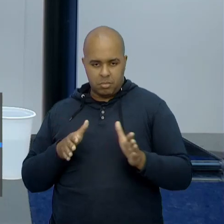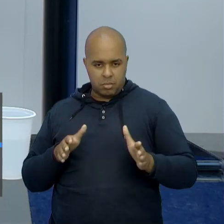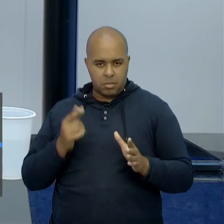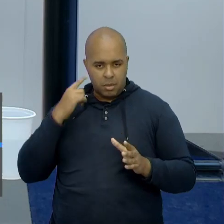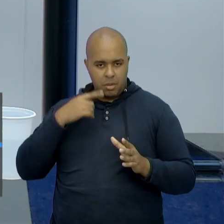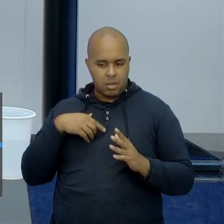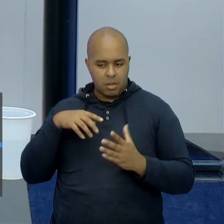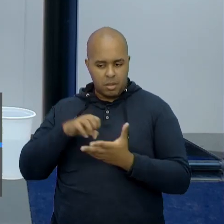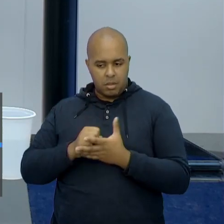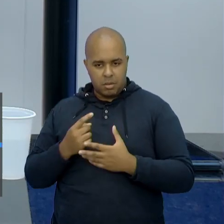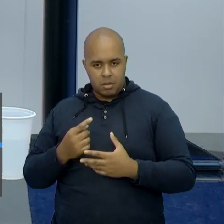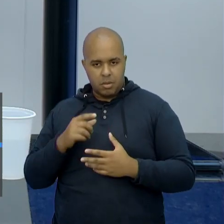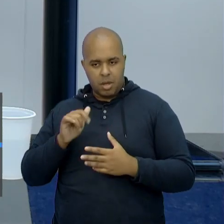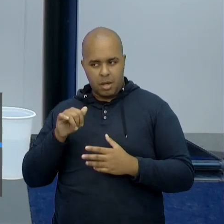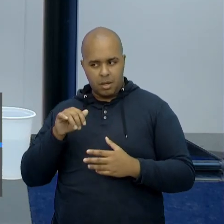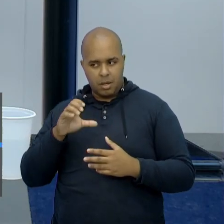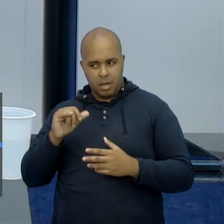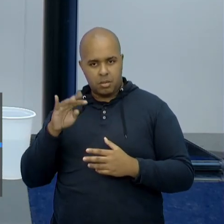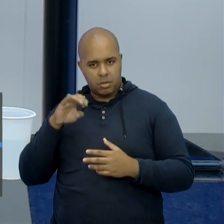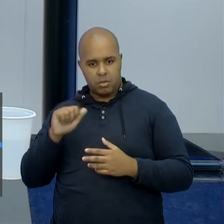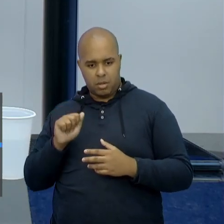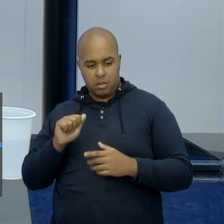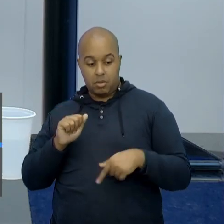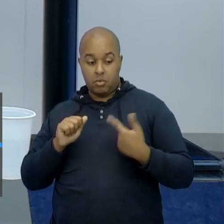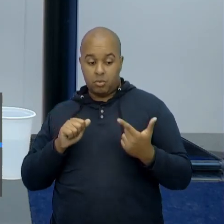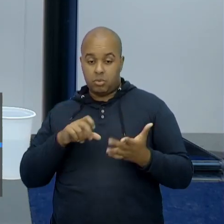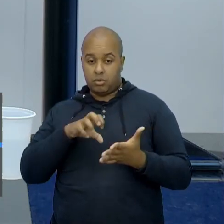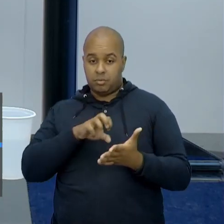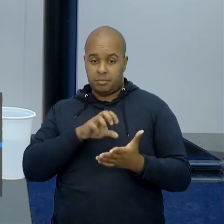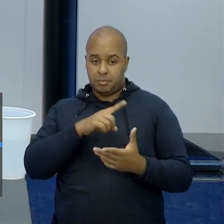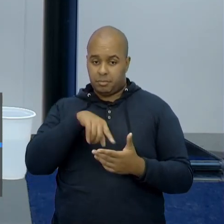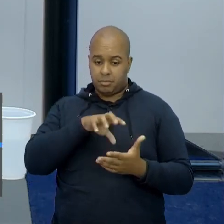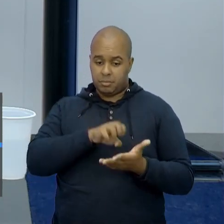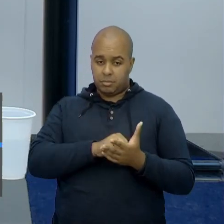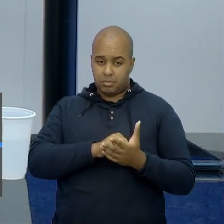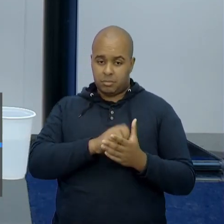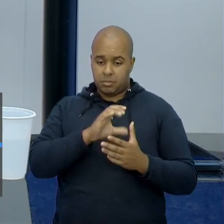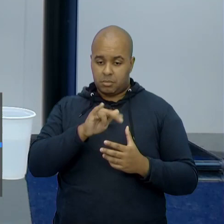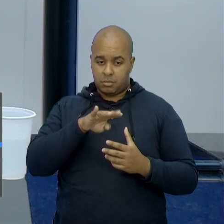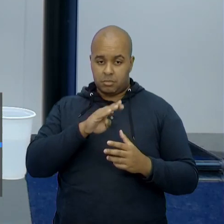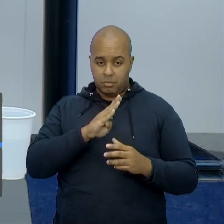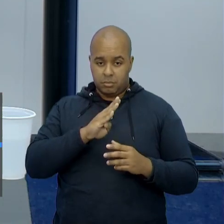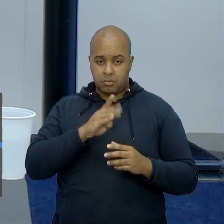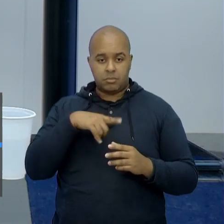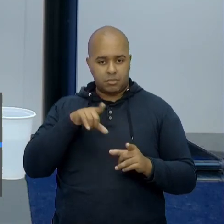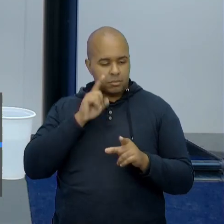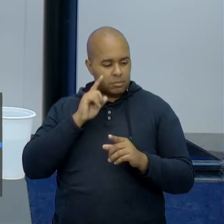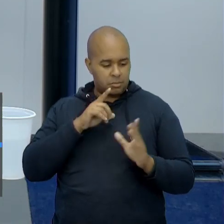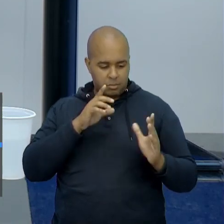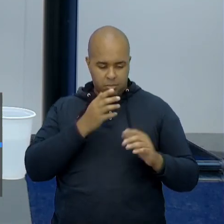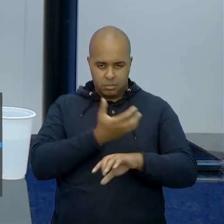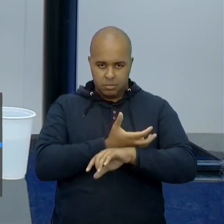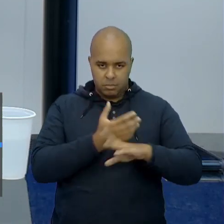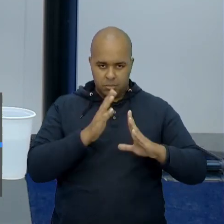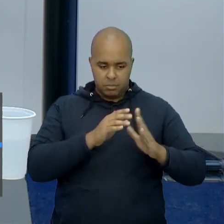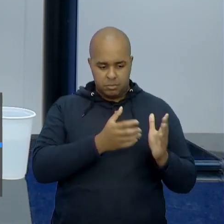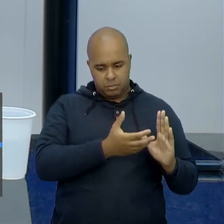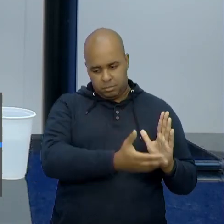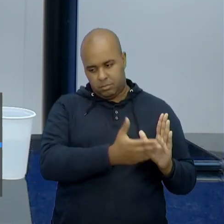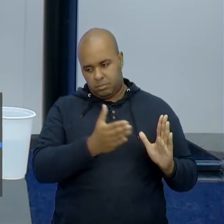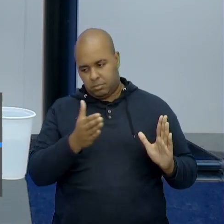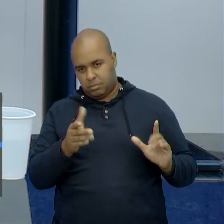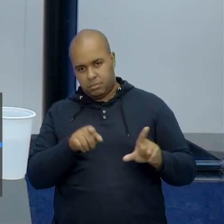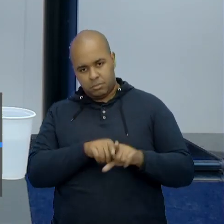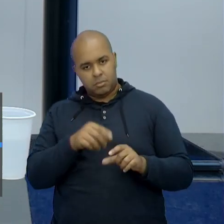Ele registrou no cartório A. O outro registra no cartório B que ele tem uma fazenda que pega também os